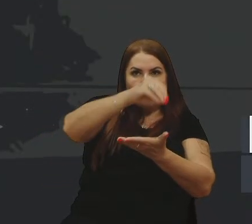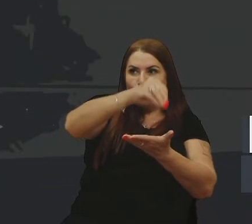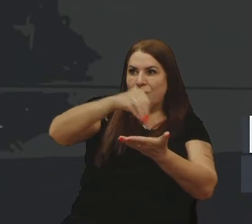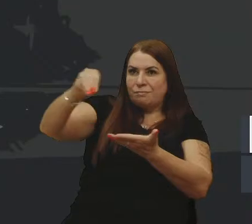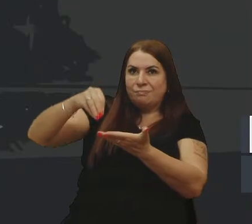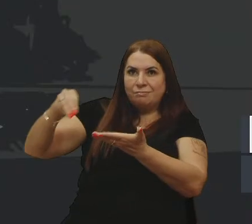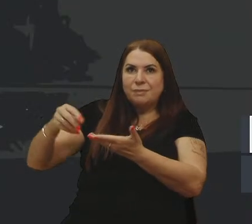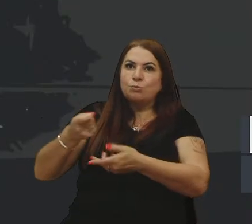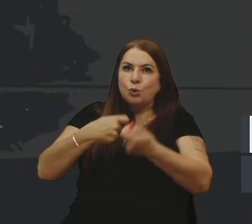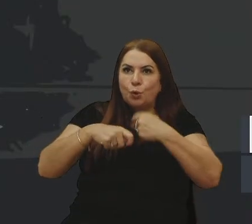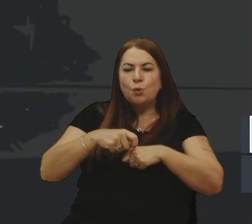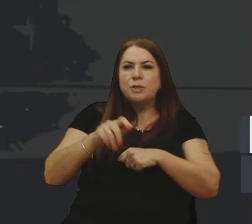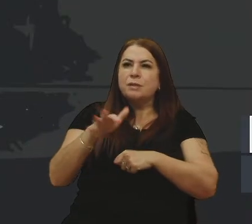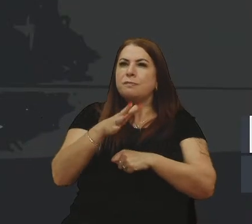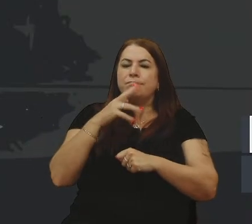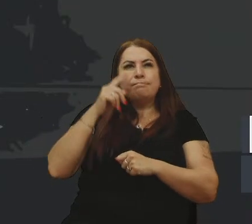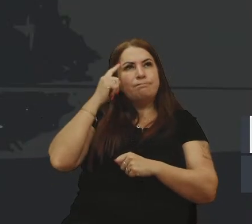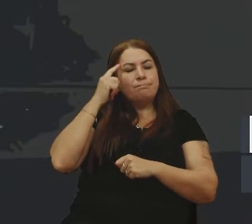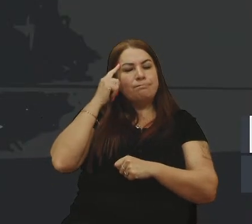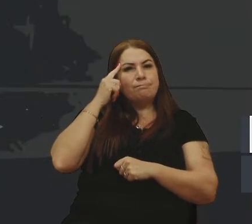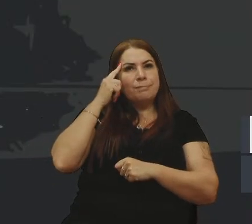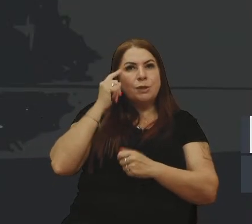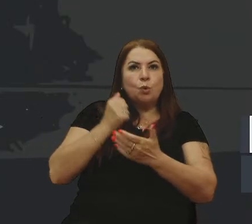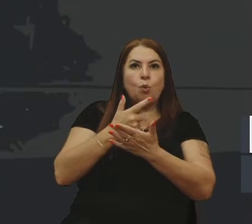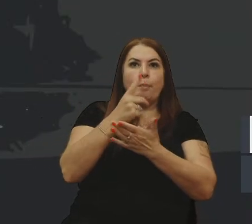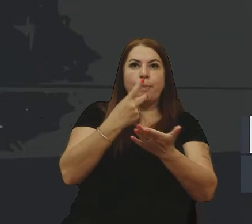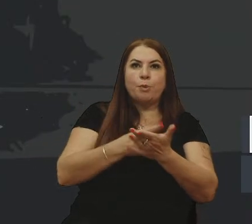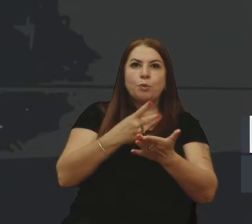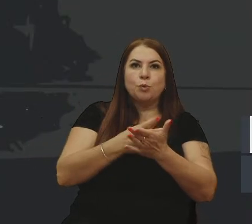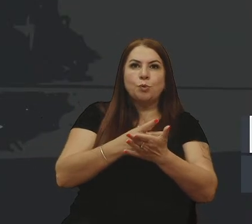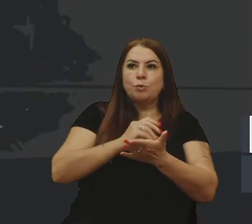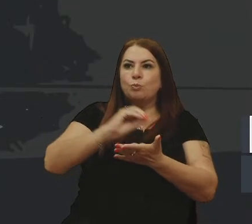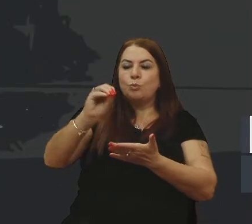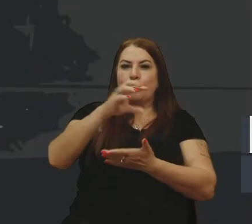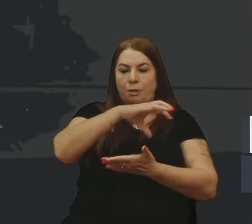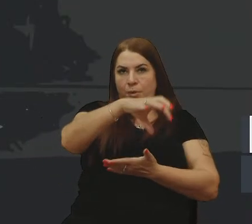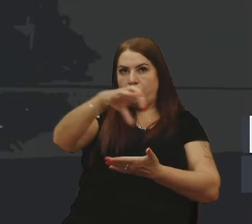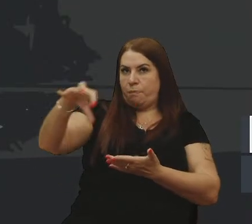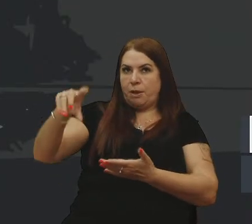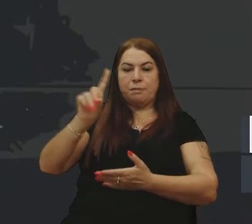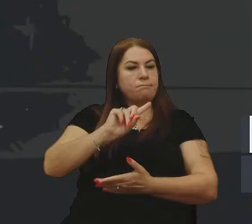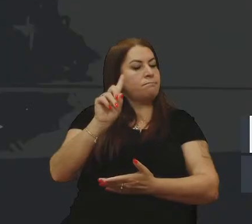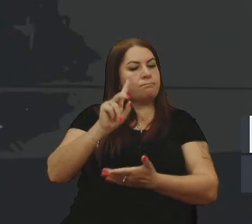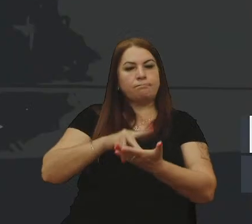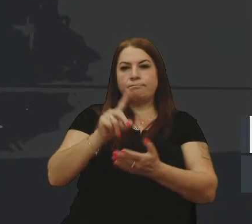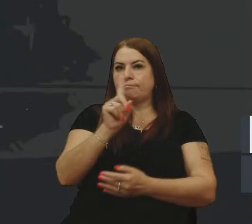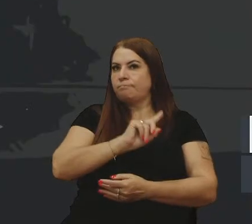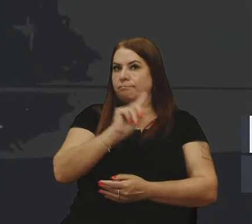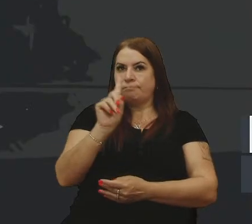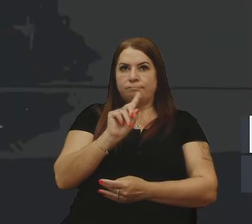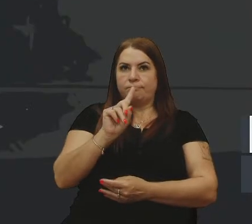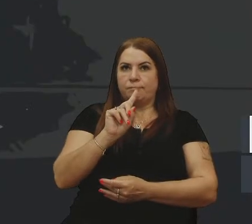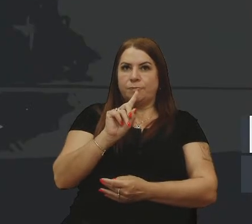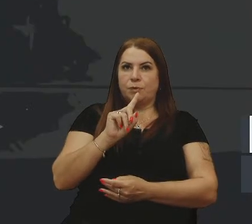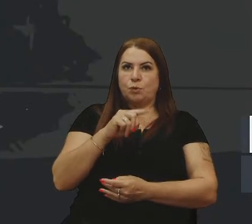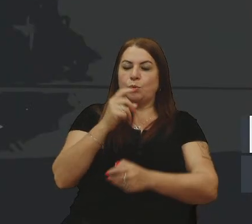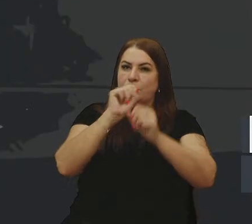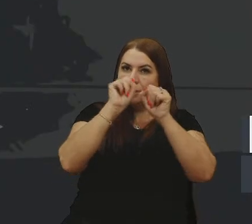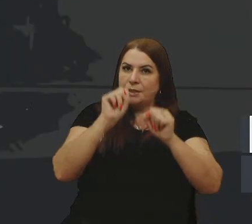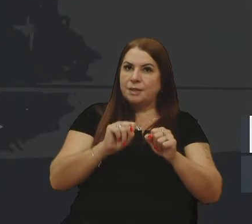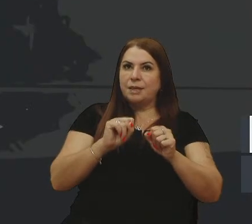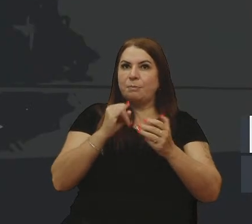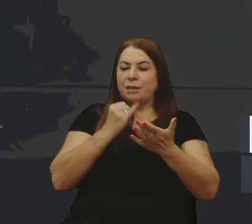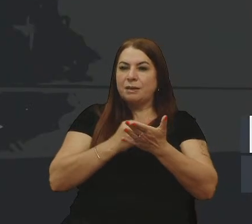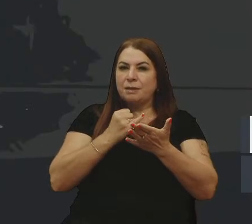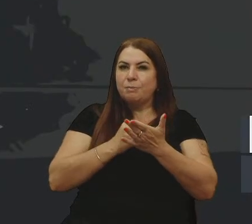nosso negócio, talvez muitos de vocês pensem que eu compro o produto e revendo para os franqueados. Mas, na verdade, não. Né? O nosso sistema tributário hoje,